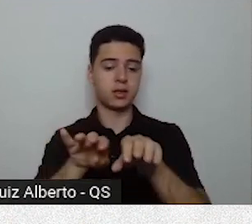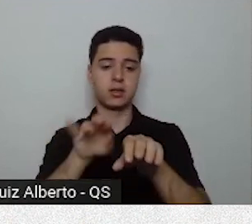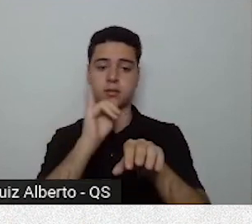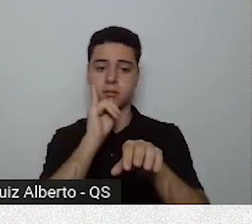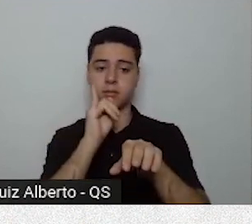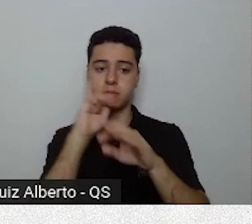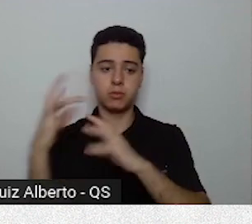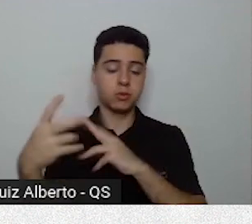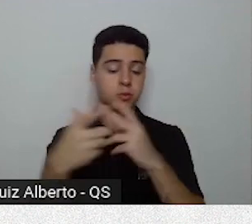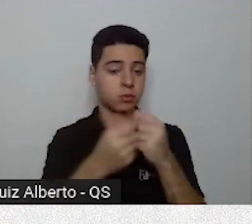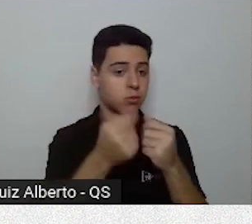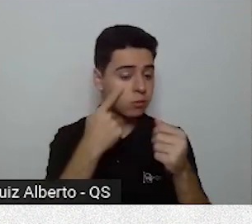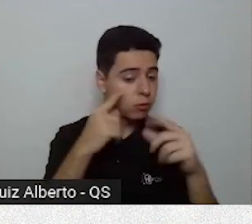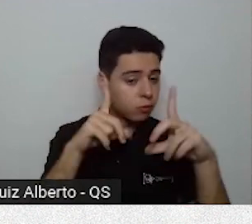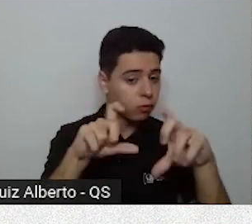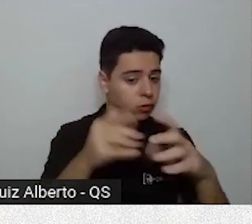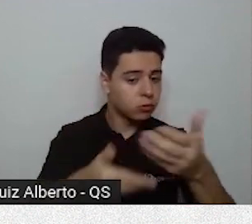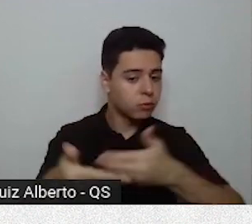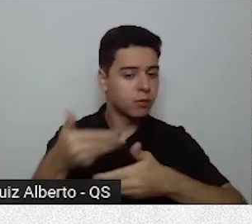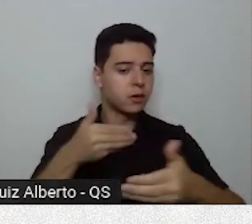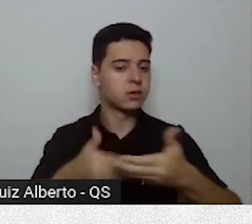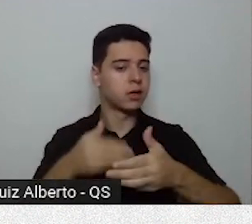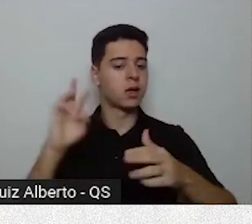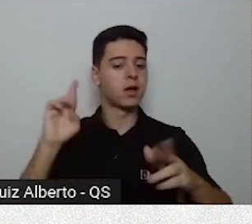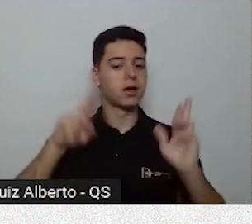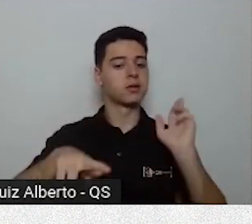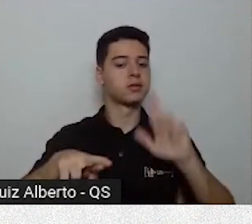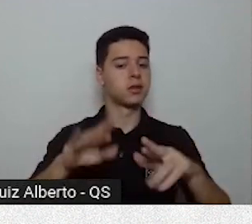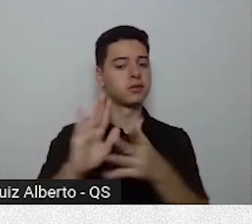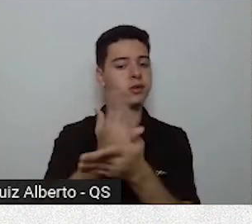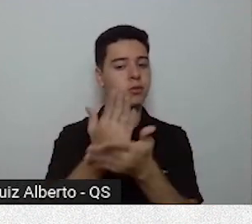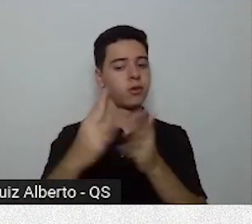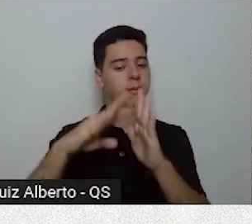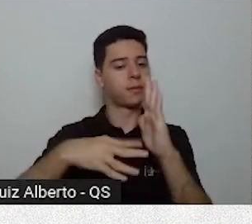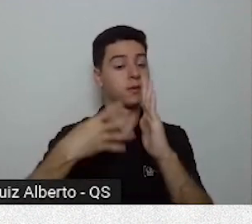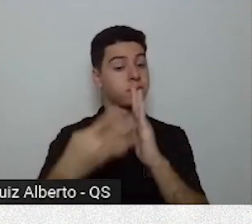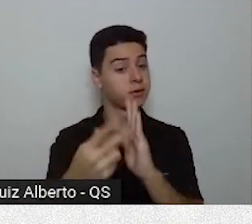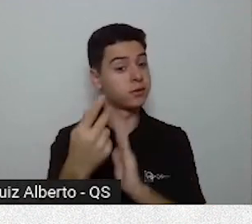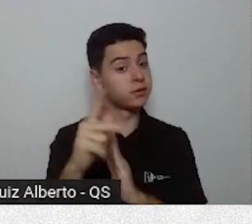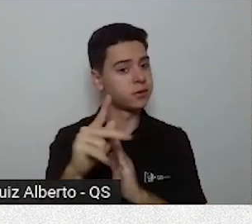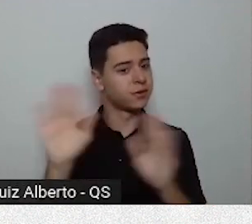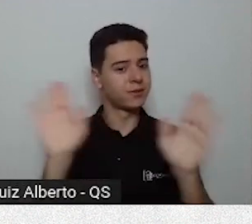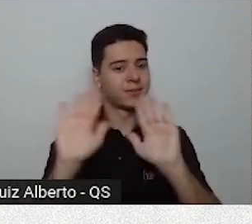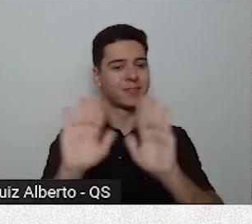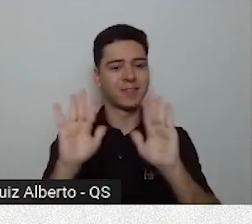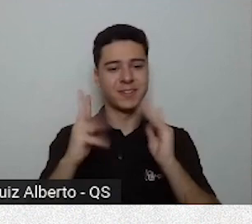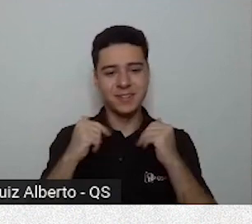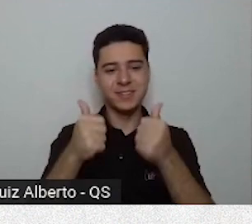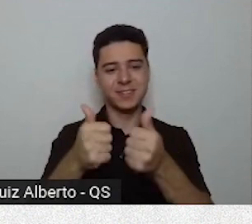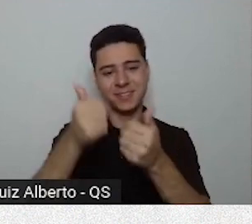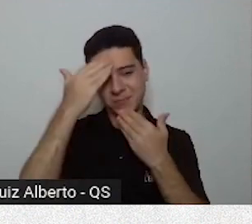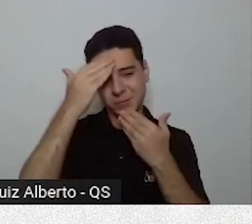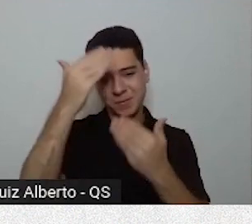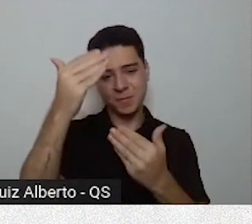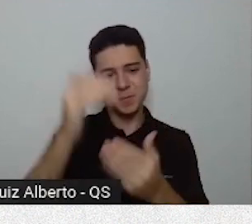o resultado desses exercícios, né? Até mais, obrigada.